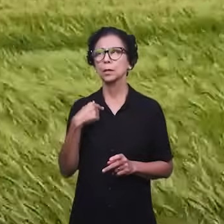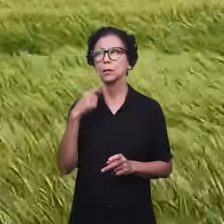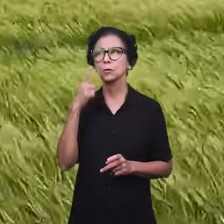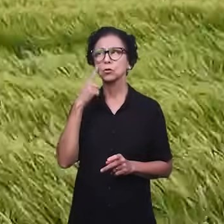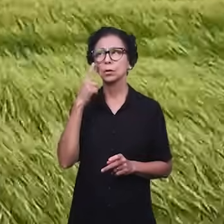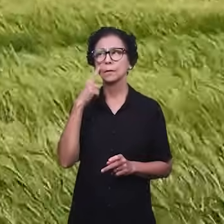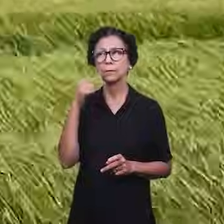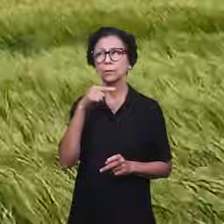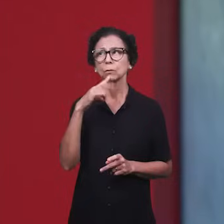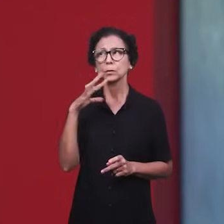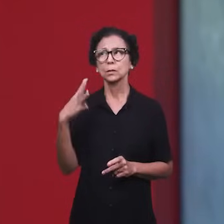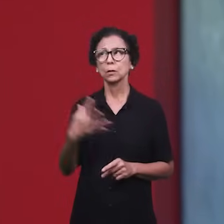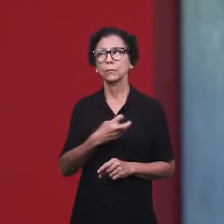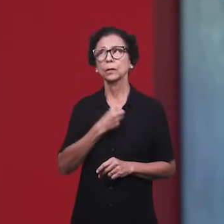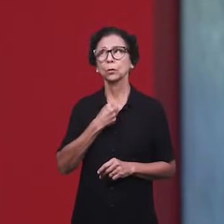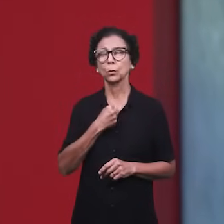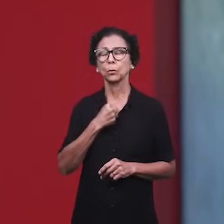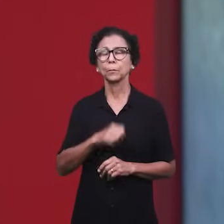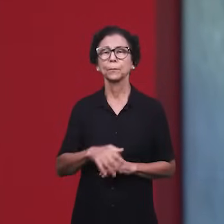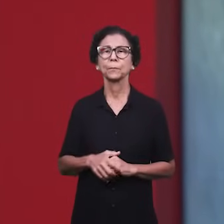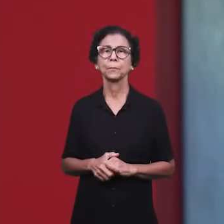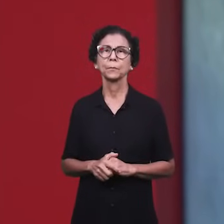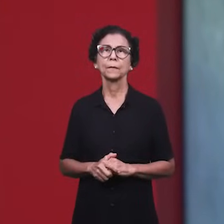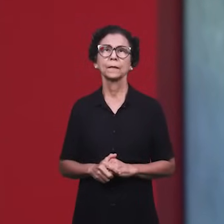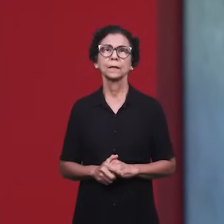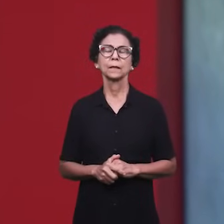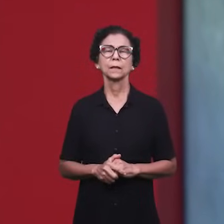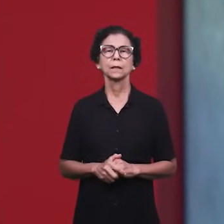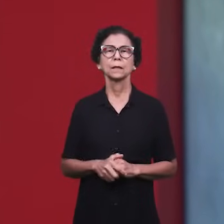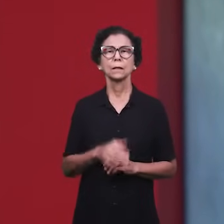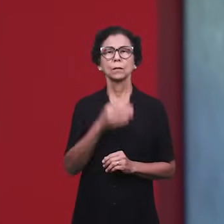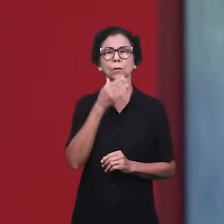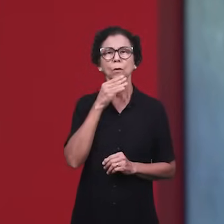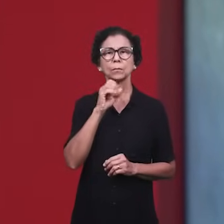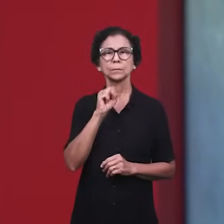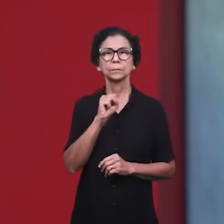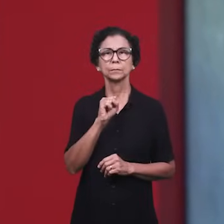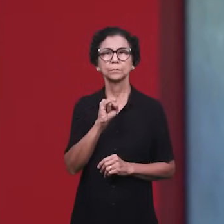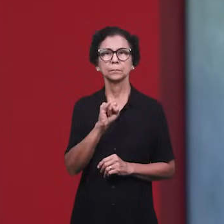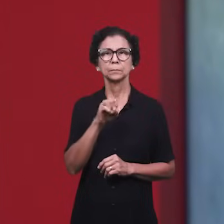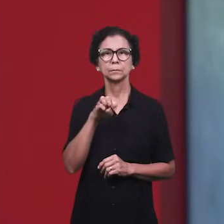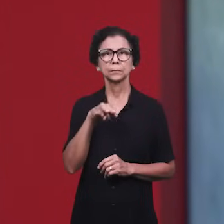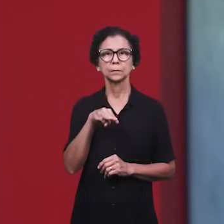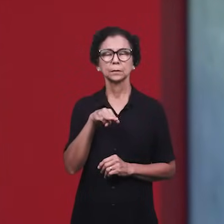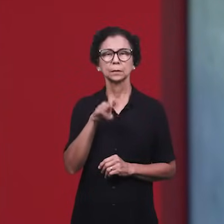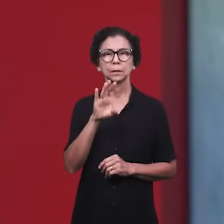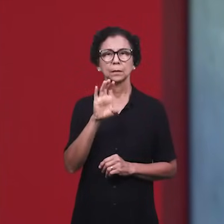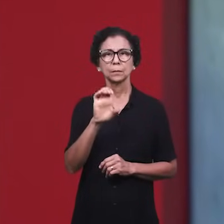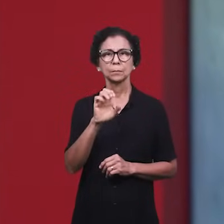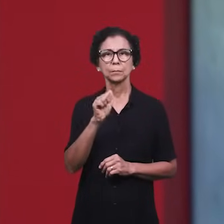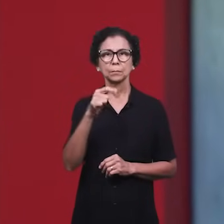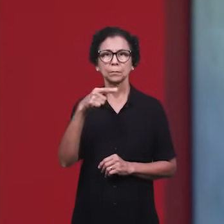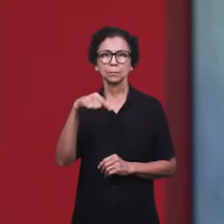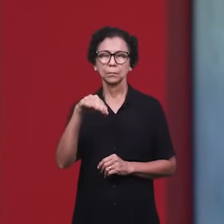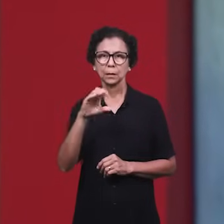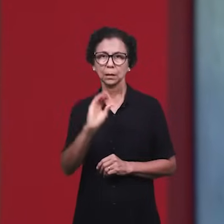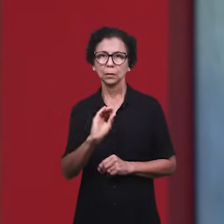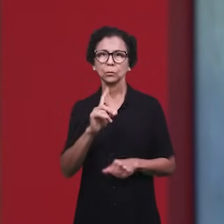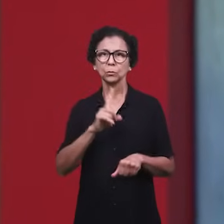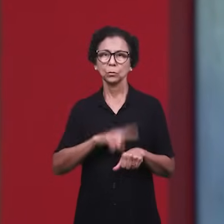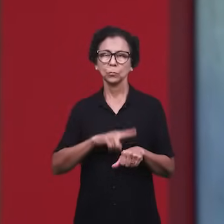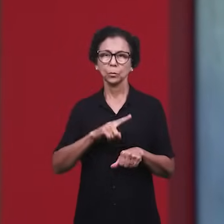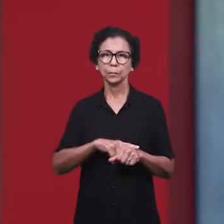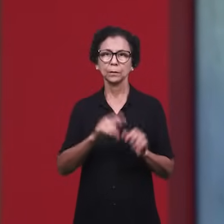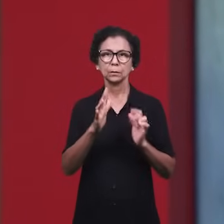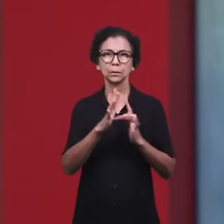a tua salvação Quem estava falando aqui era Simeão na apresentação do senhor